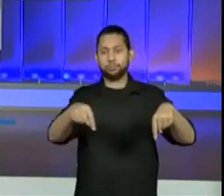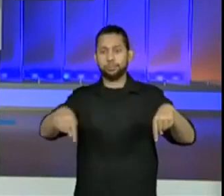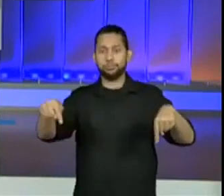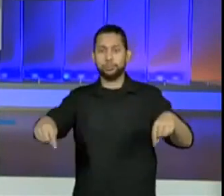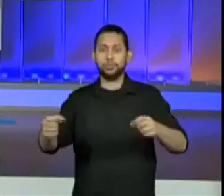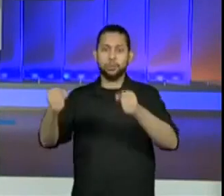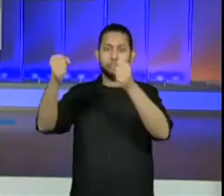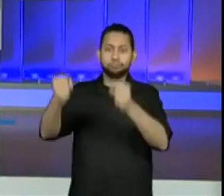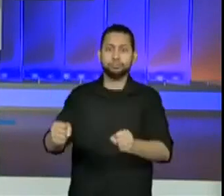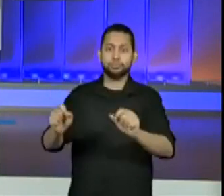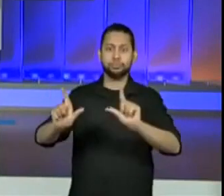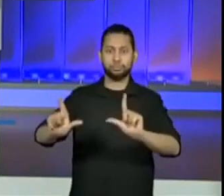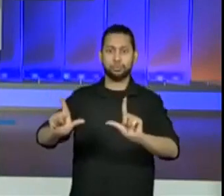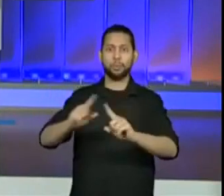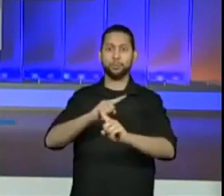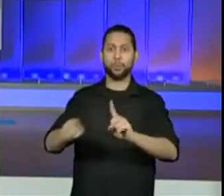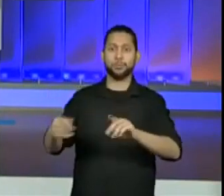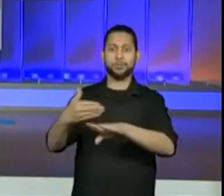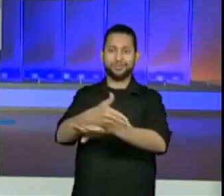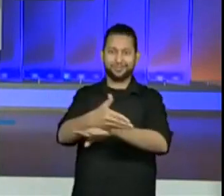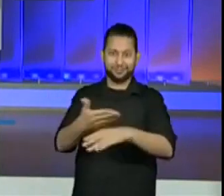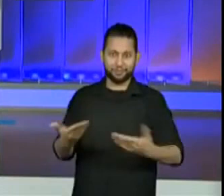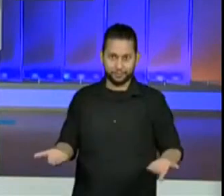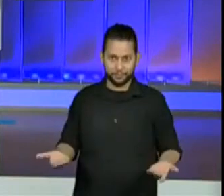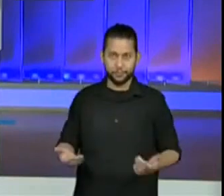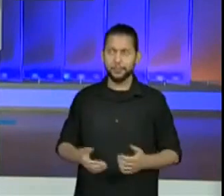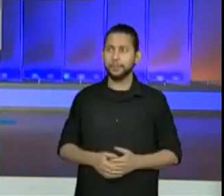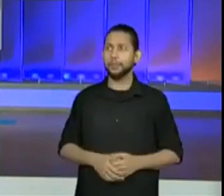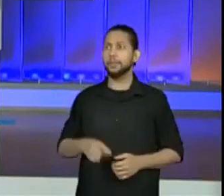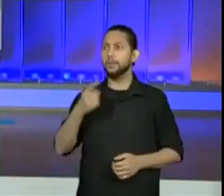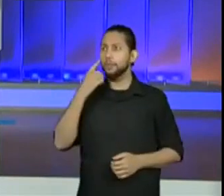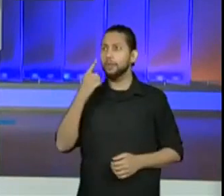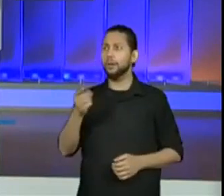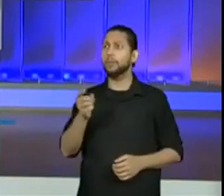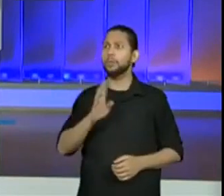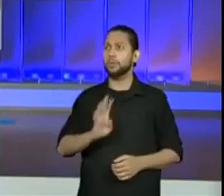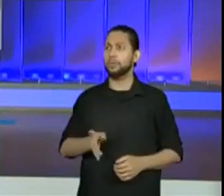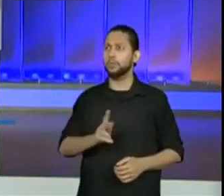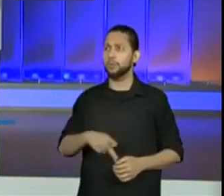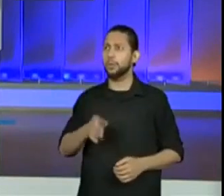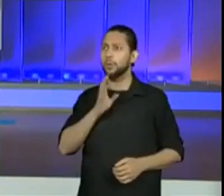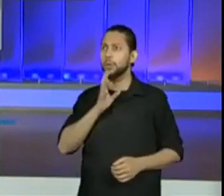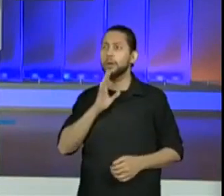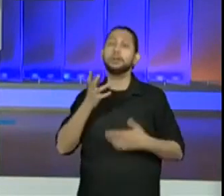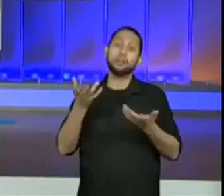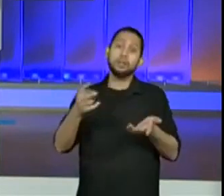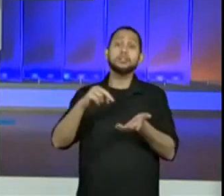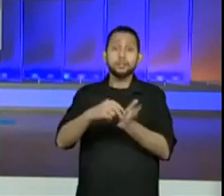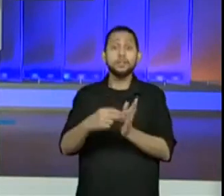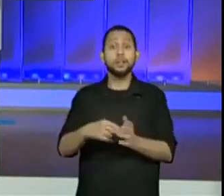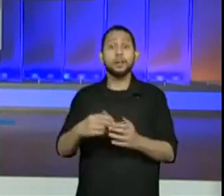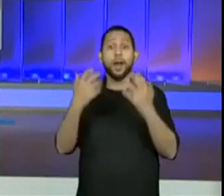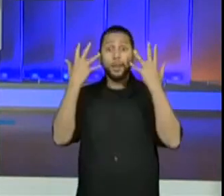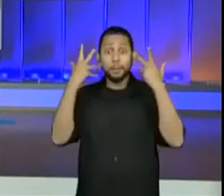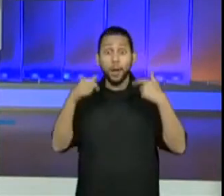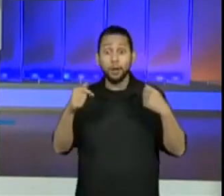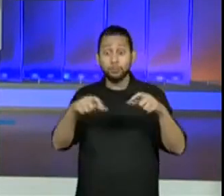professores apontando. Isso. Corredores servem para os animais circularem, disse a